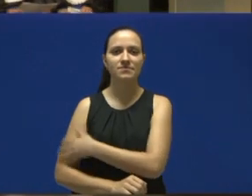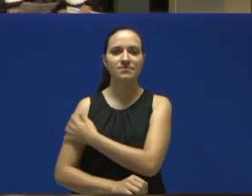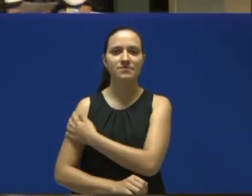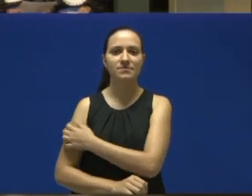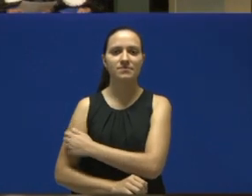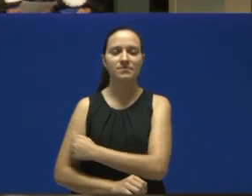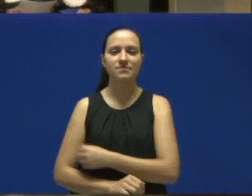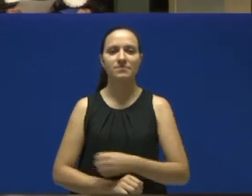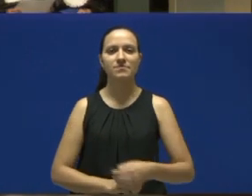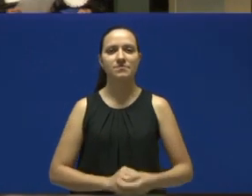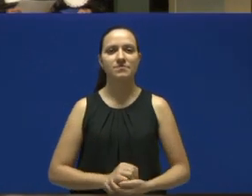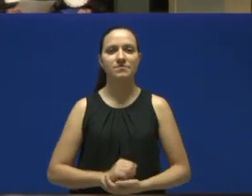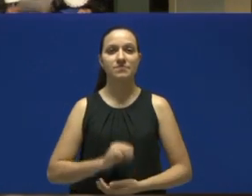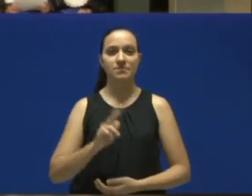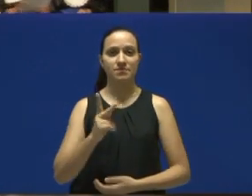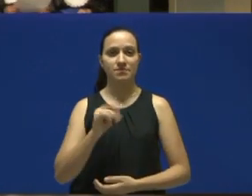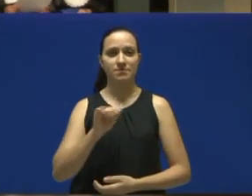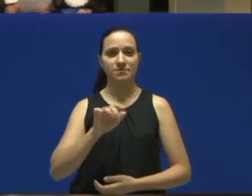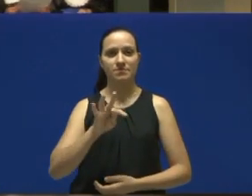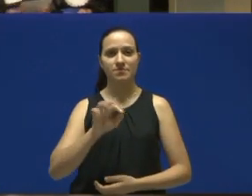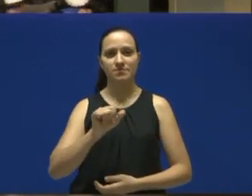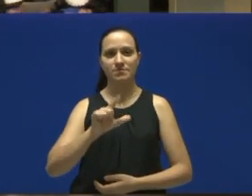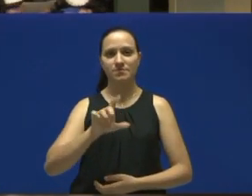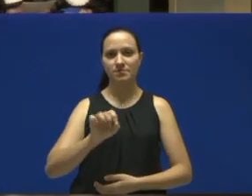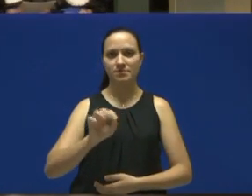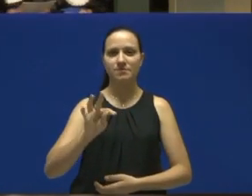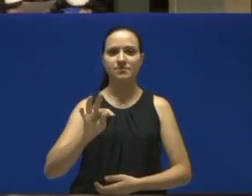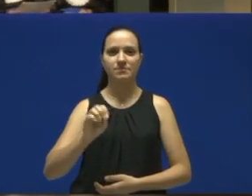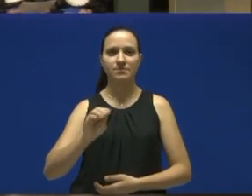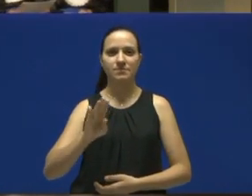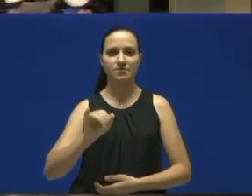ítalo tobias lobo lobby